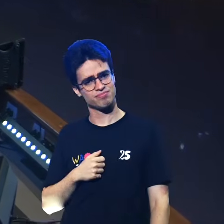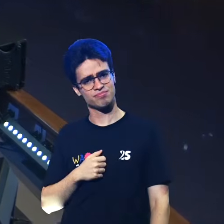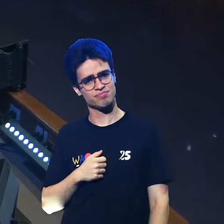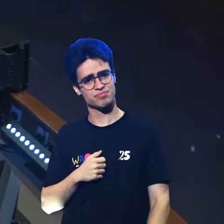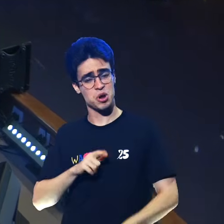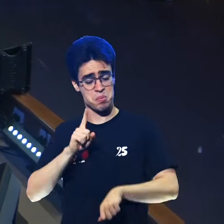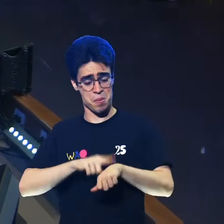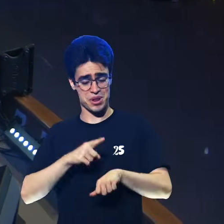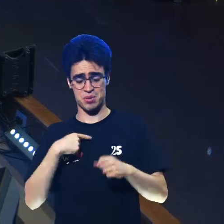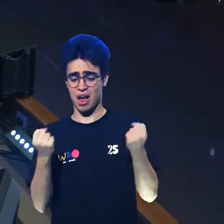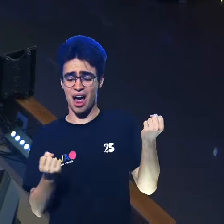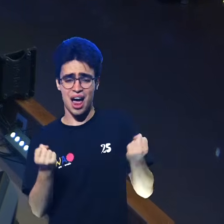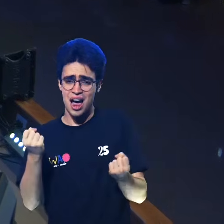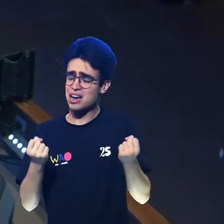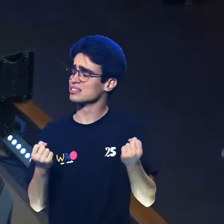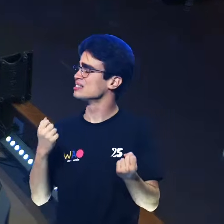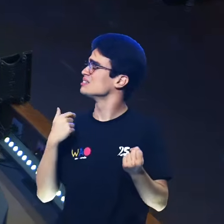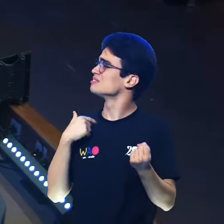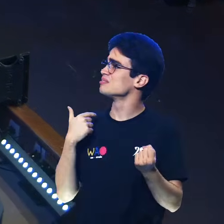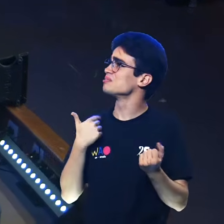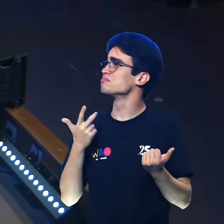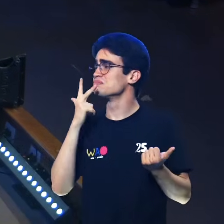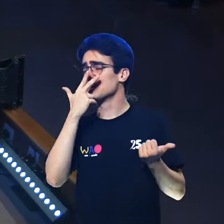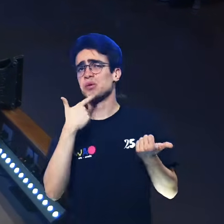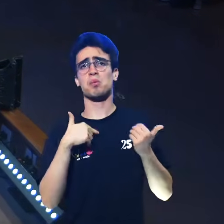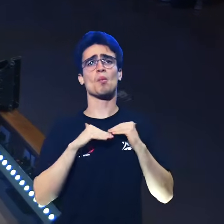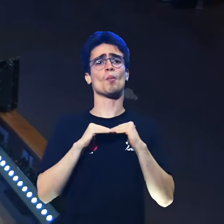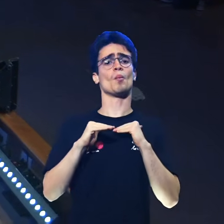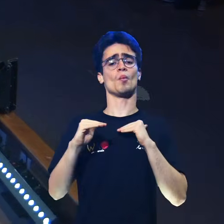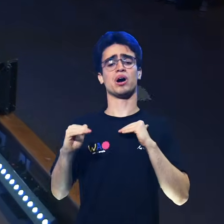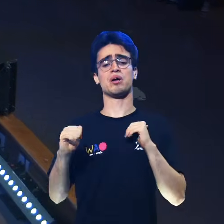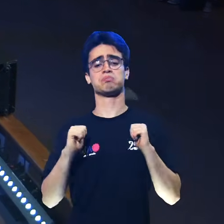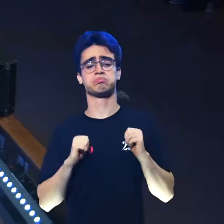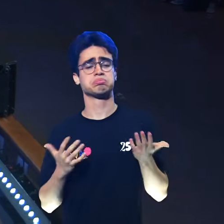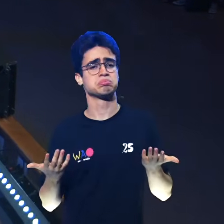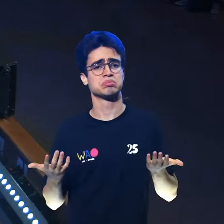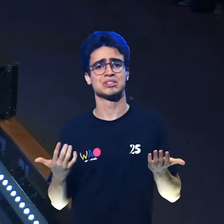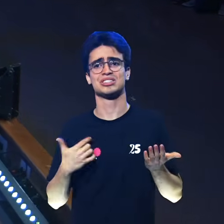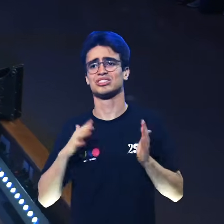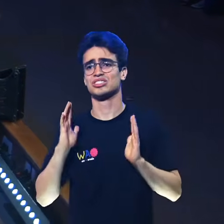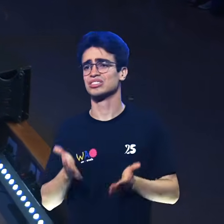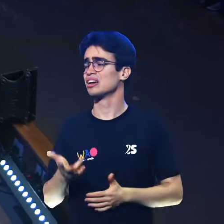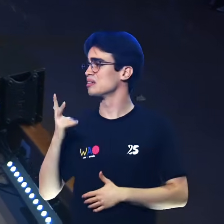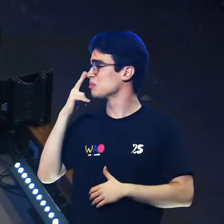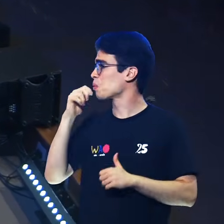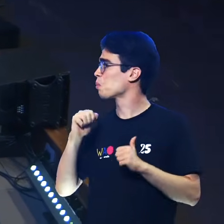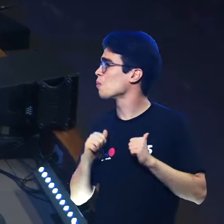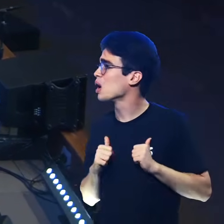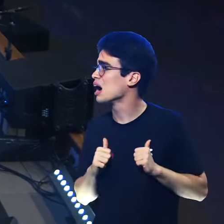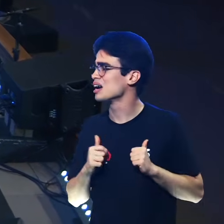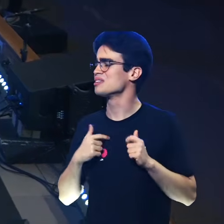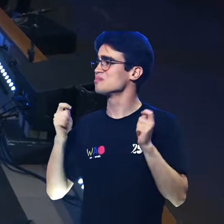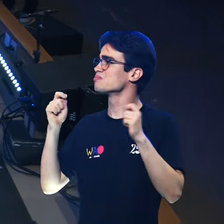Ele enquanto você está no carro e está apático a toda a história que você já está vivendo com Ele.